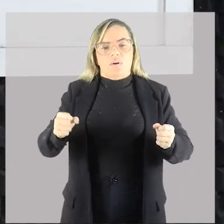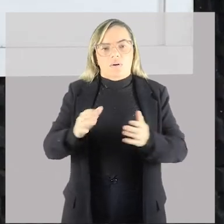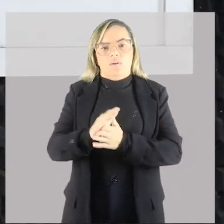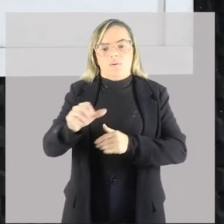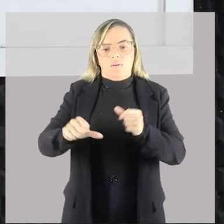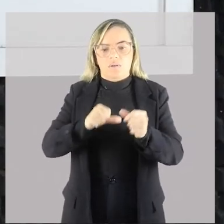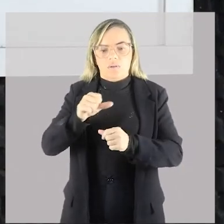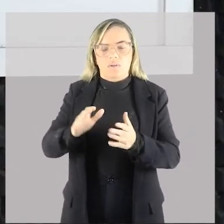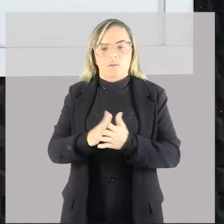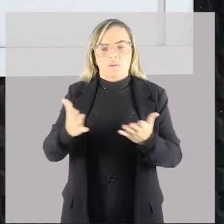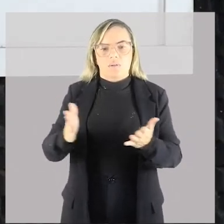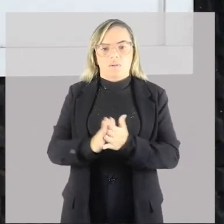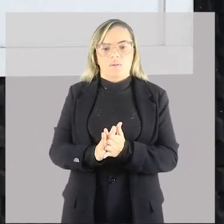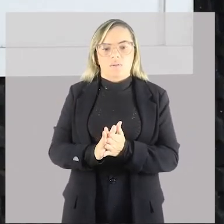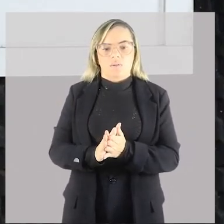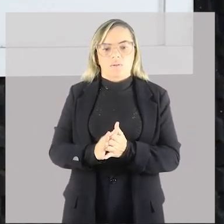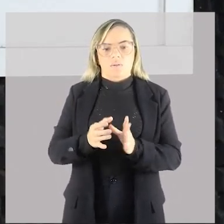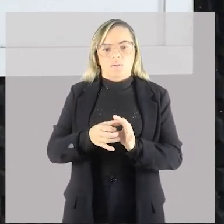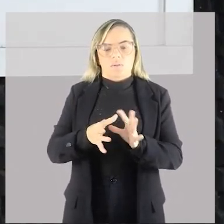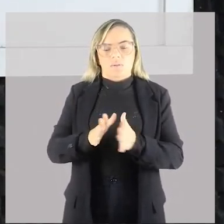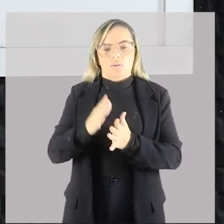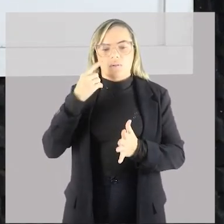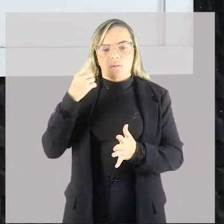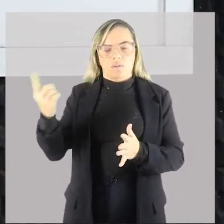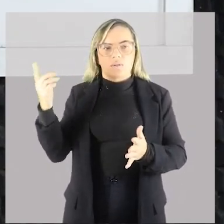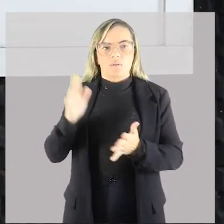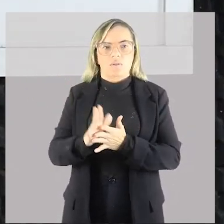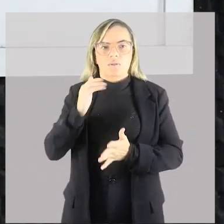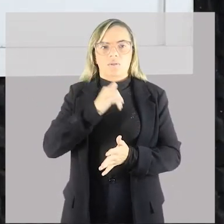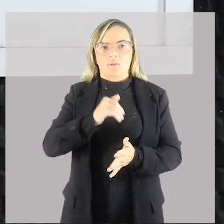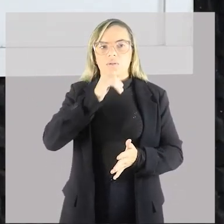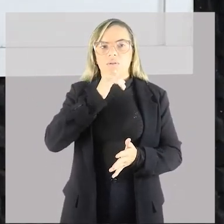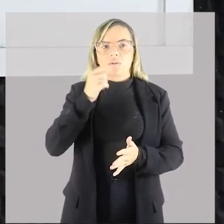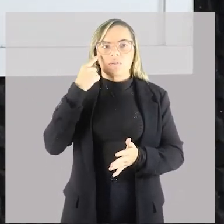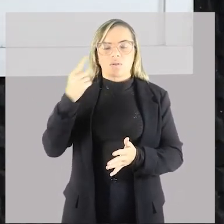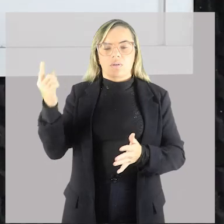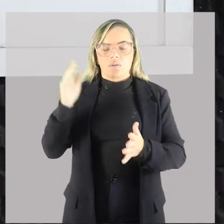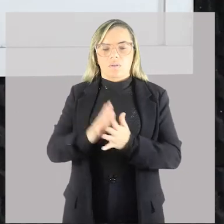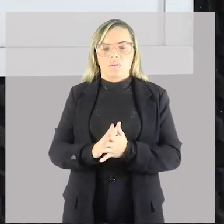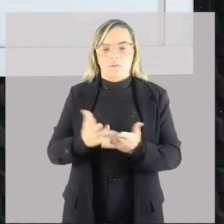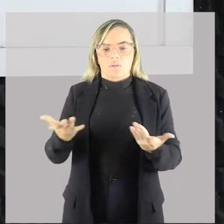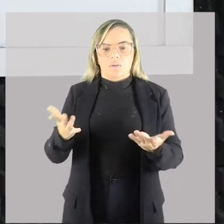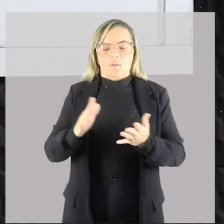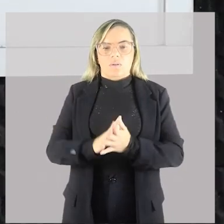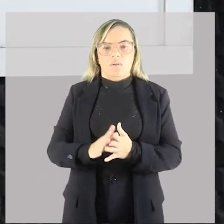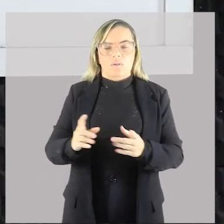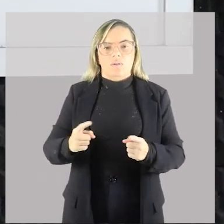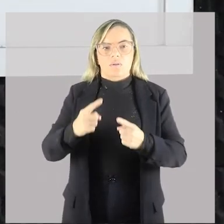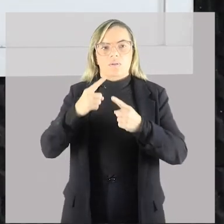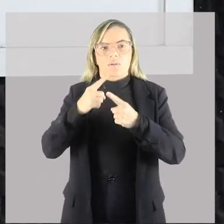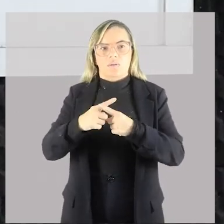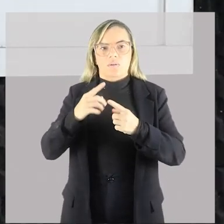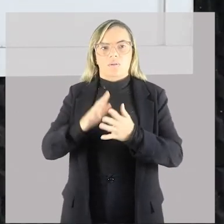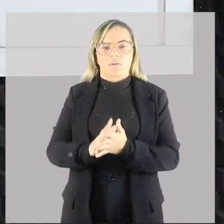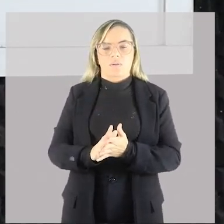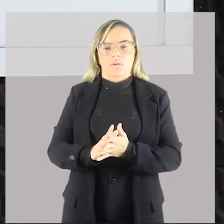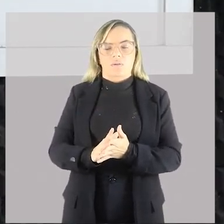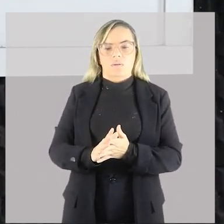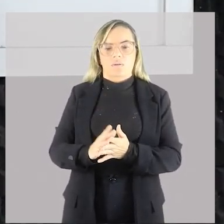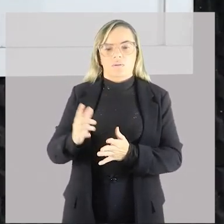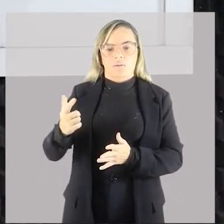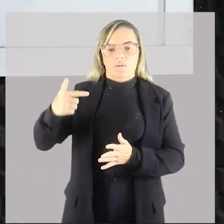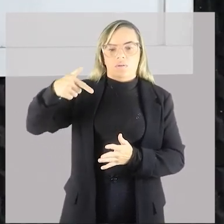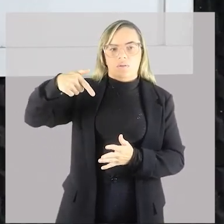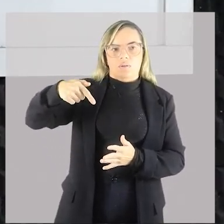trocas dentro dessas poltronas. Então, nesse caso, você vai multiplicar pela permutação de 7. Tá? Vai